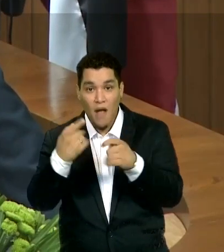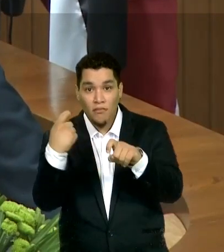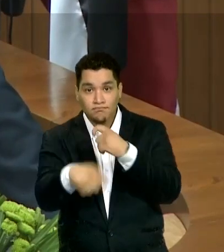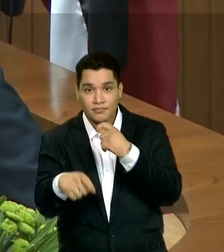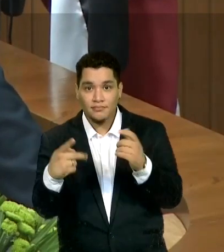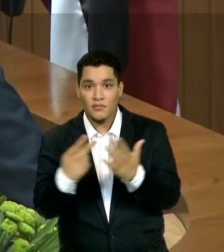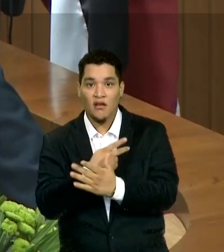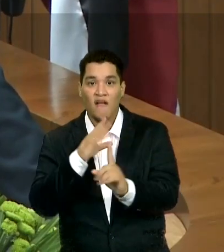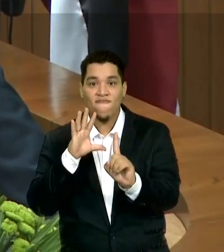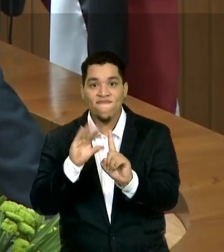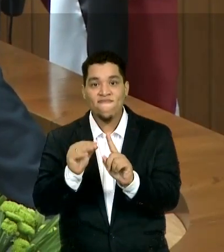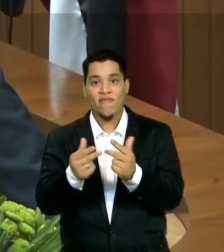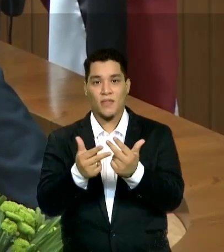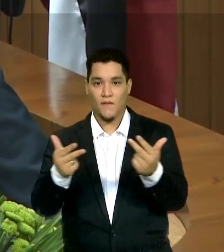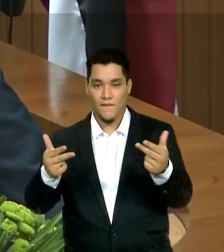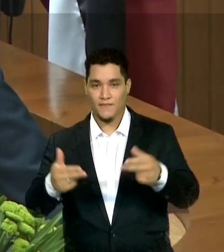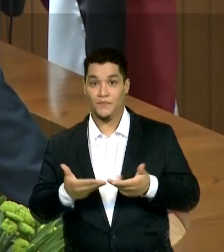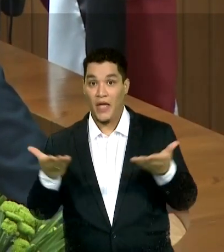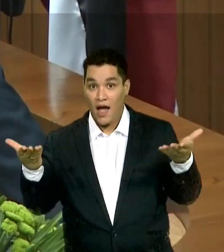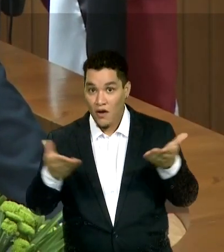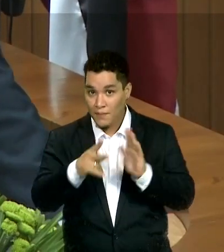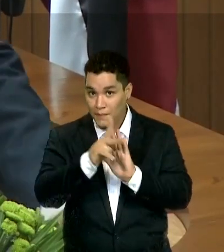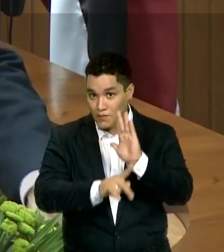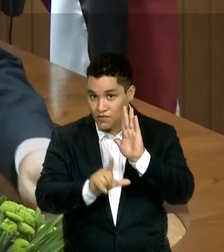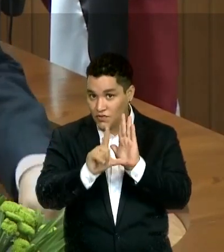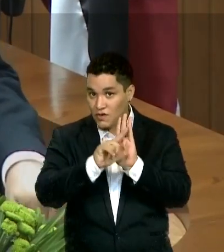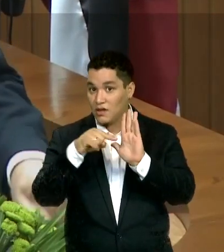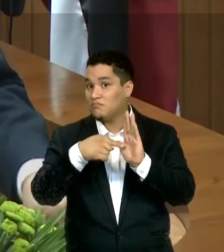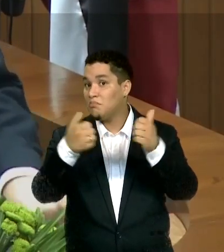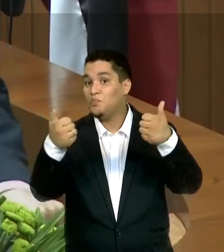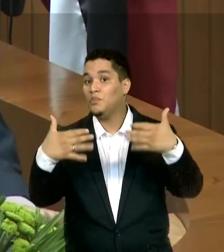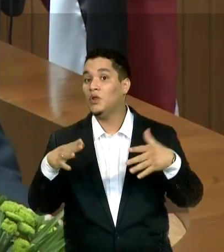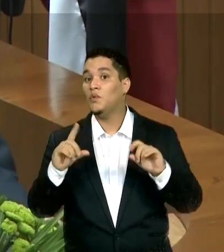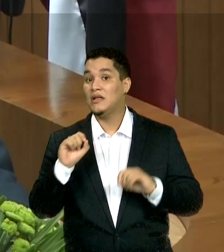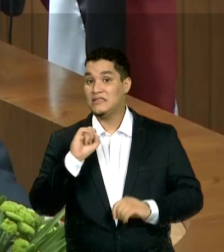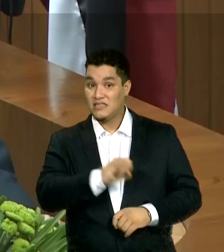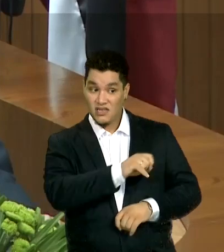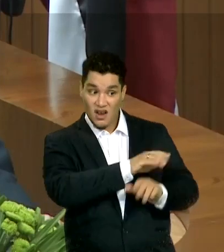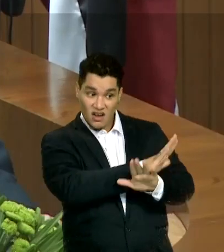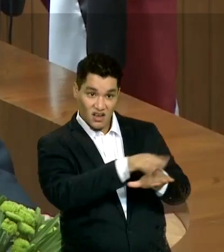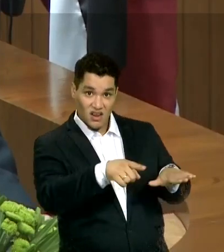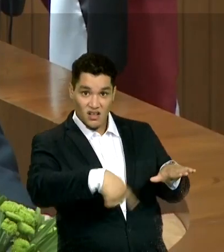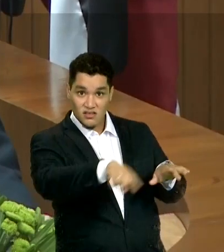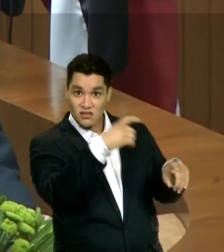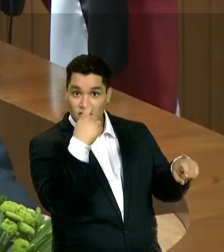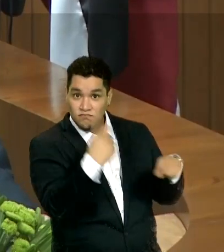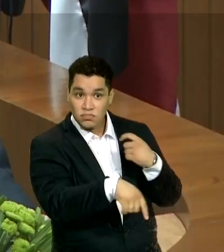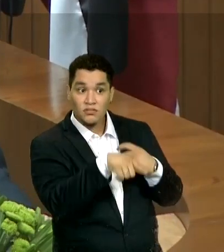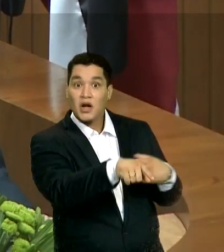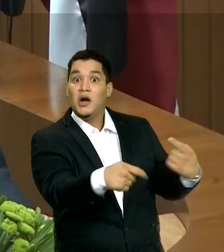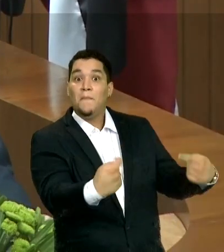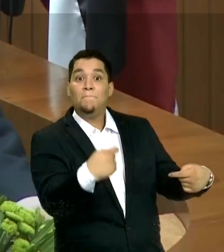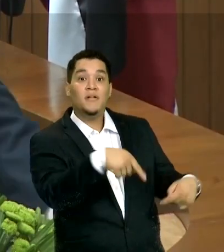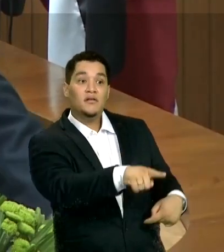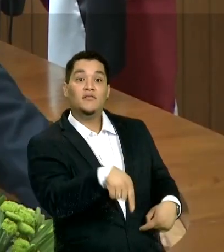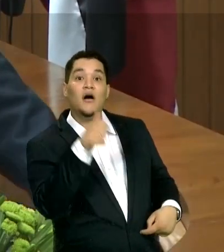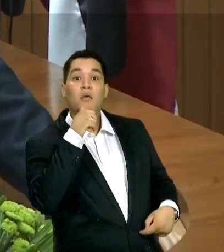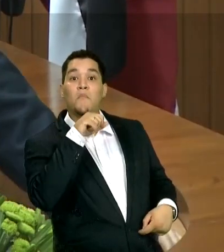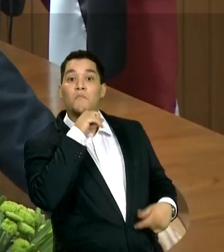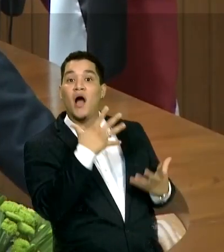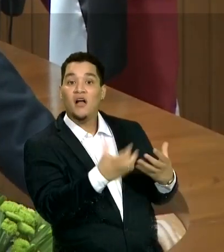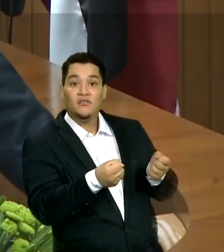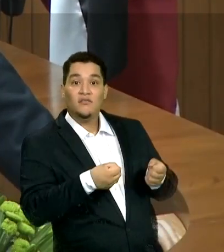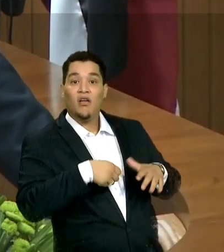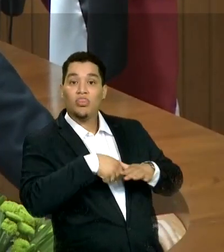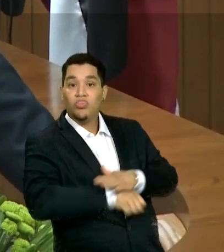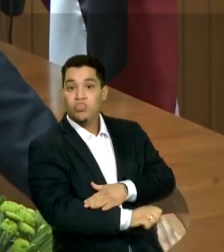Agora, com esse projeto de lei, a criança vítima de estupro vai ter que virar mãe do filho do